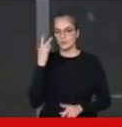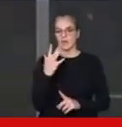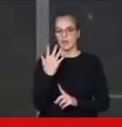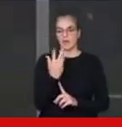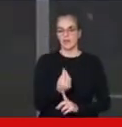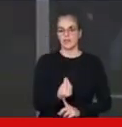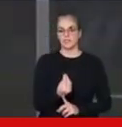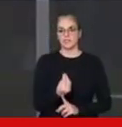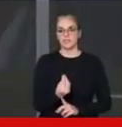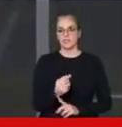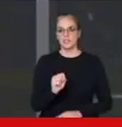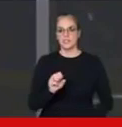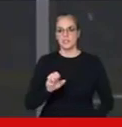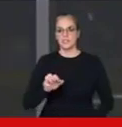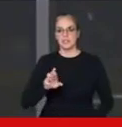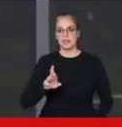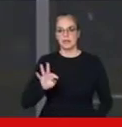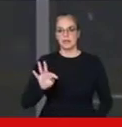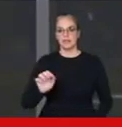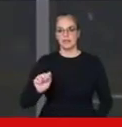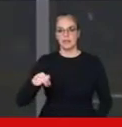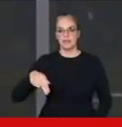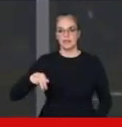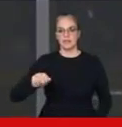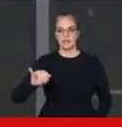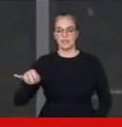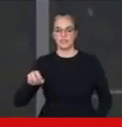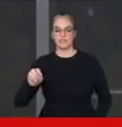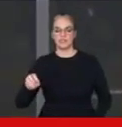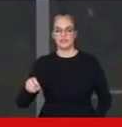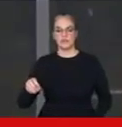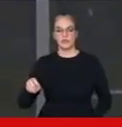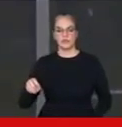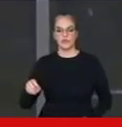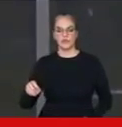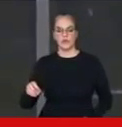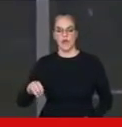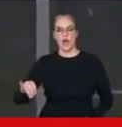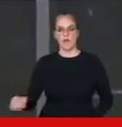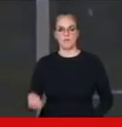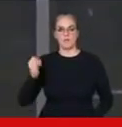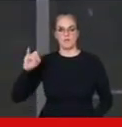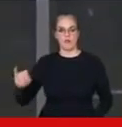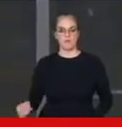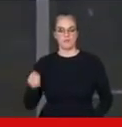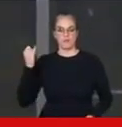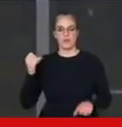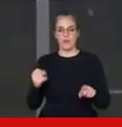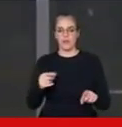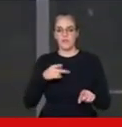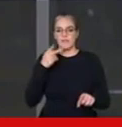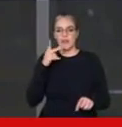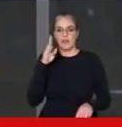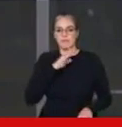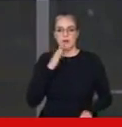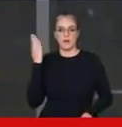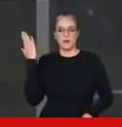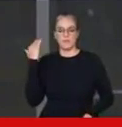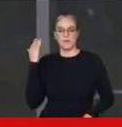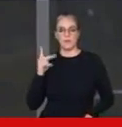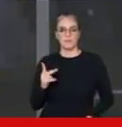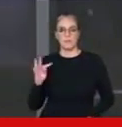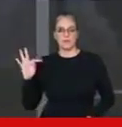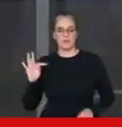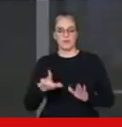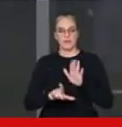sertanejos. Agora dá para entender por que que eles ficavam falando. E o PT, e a Lei Rouanet,